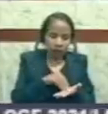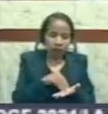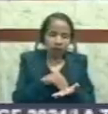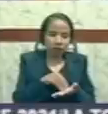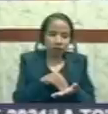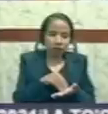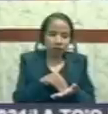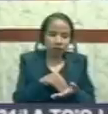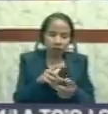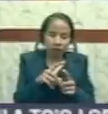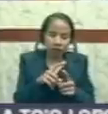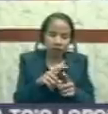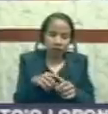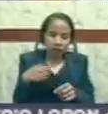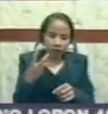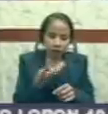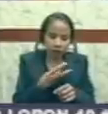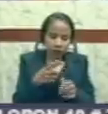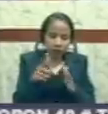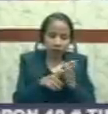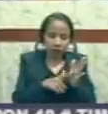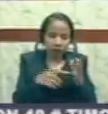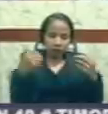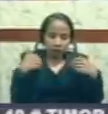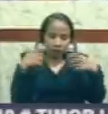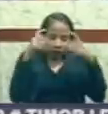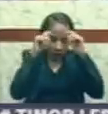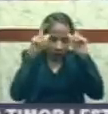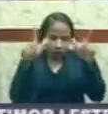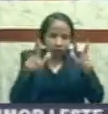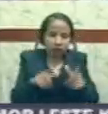mas bem, por enquanto, e tem a lei e a Timor,